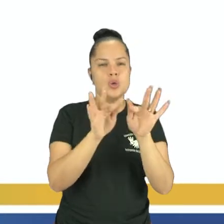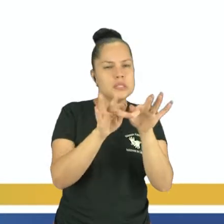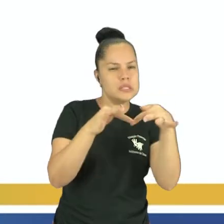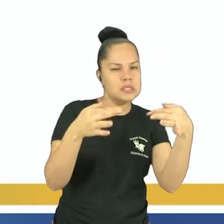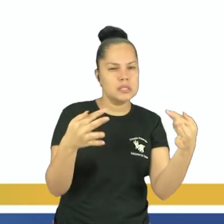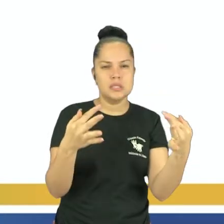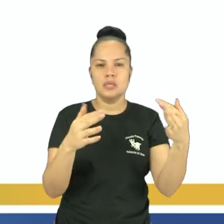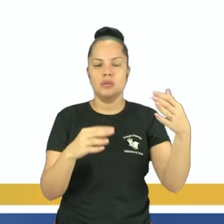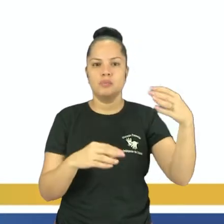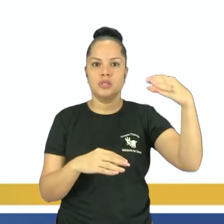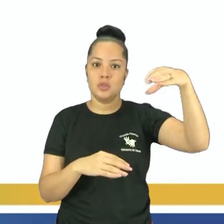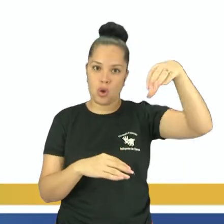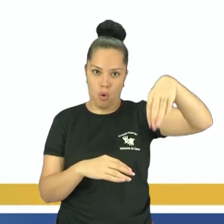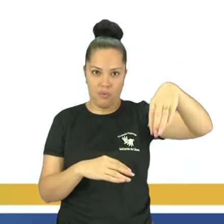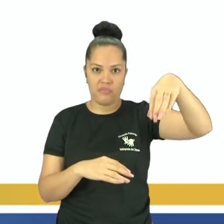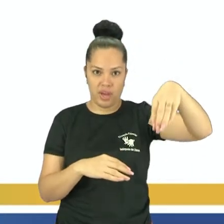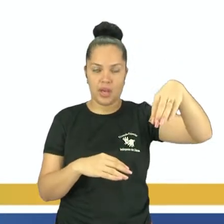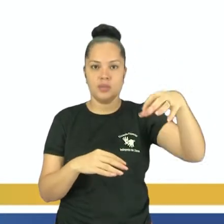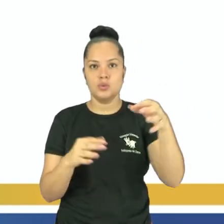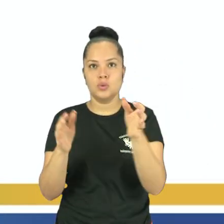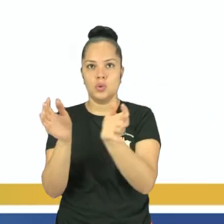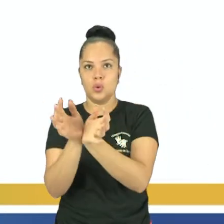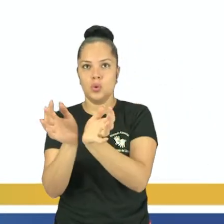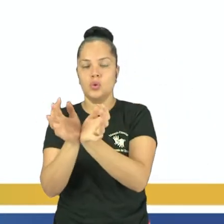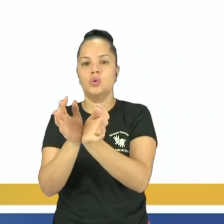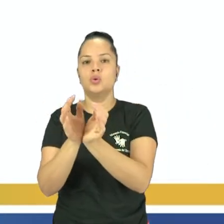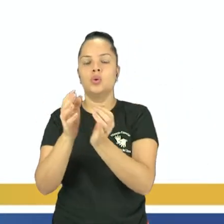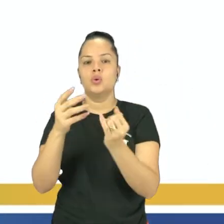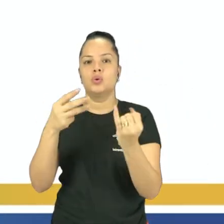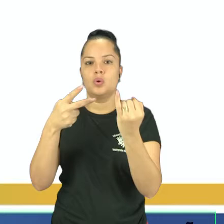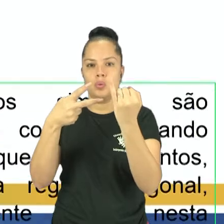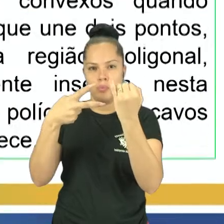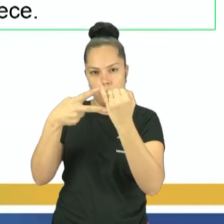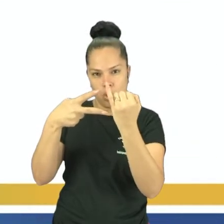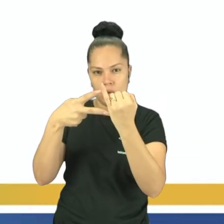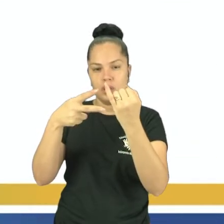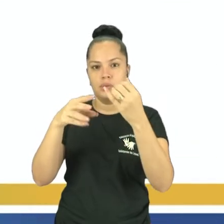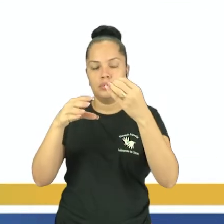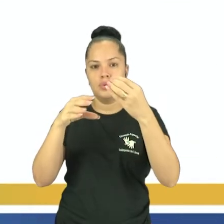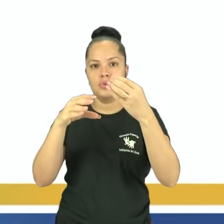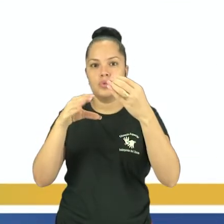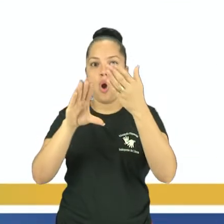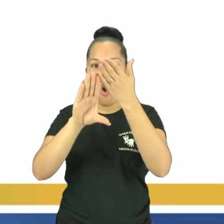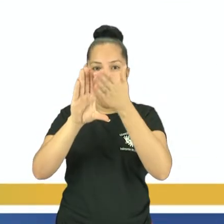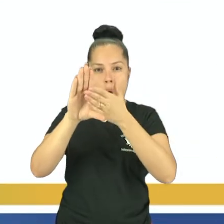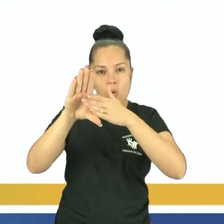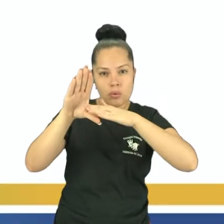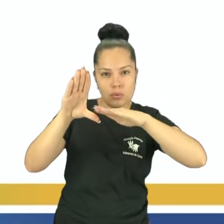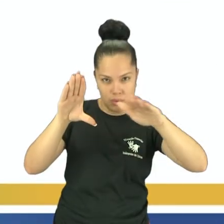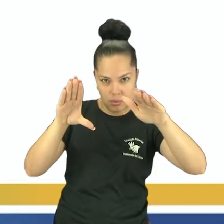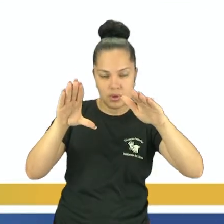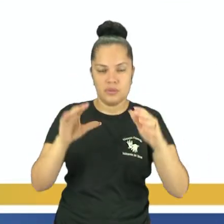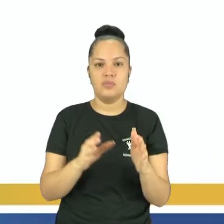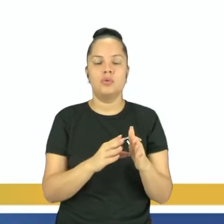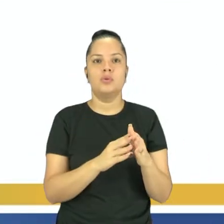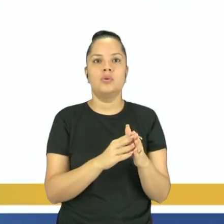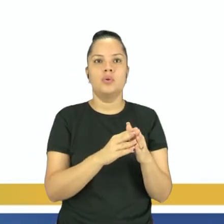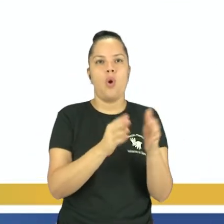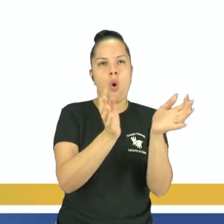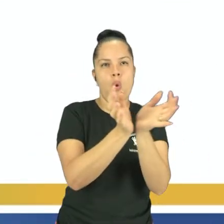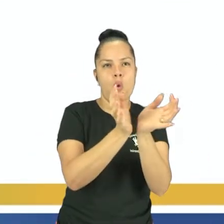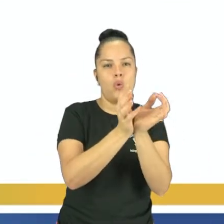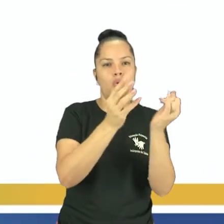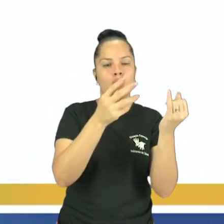são convexos, estão vendo aí? E os polígonos simples que são côncavos, estão vendo aí na nossa figura? Os polígonos simples, eles são chamados